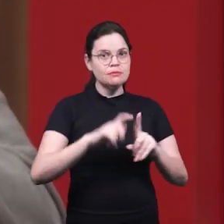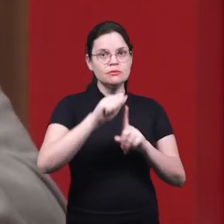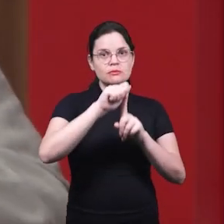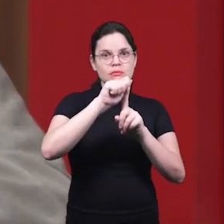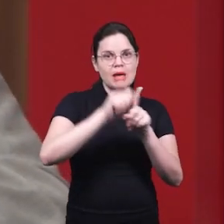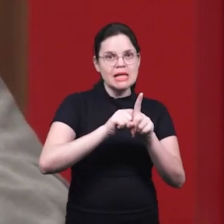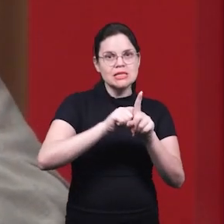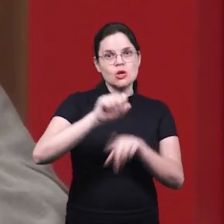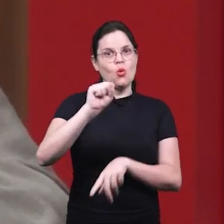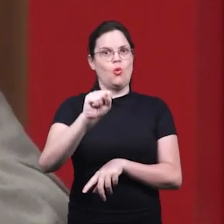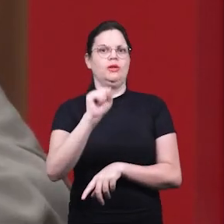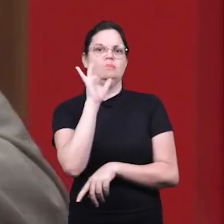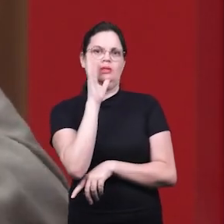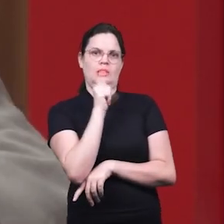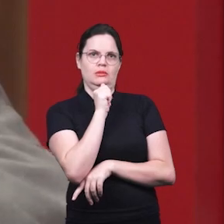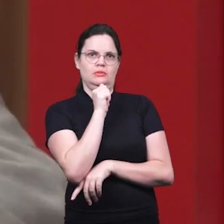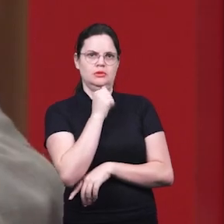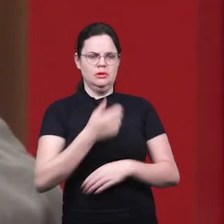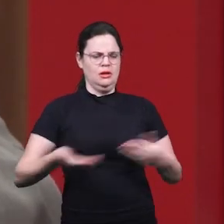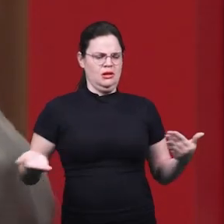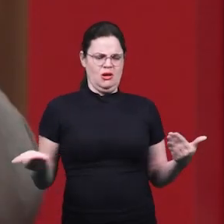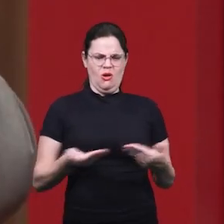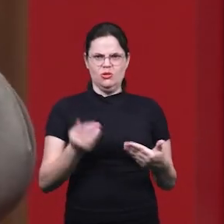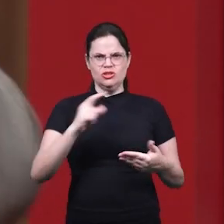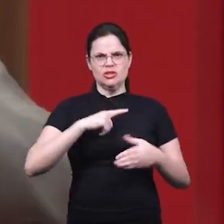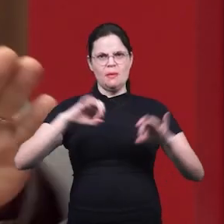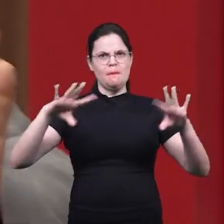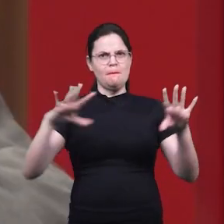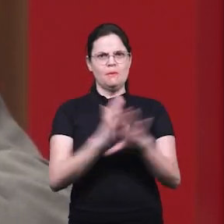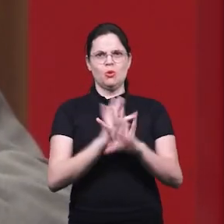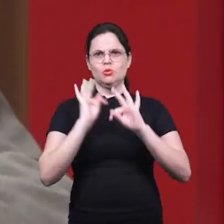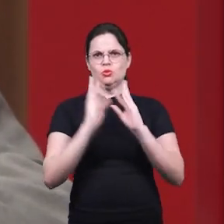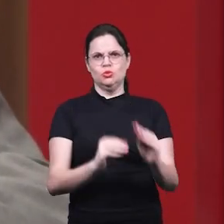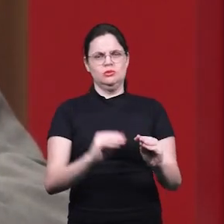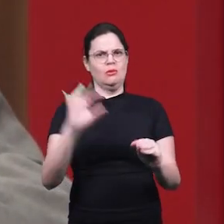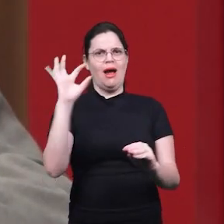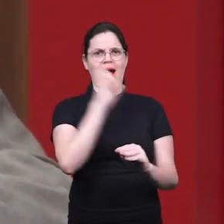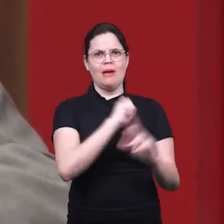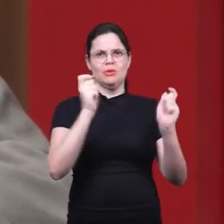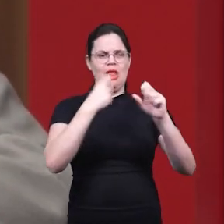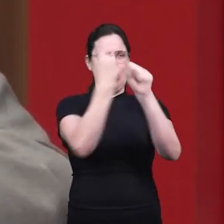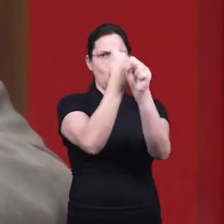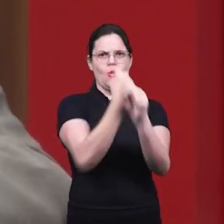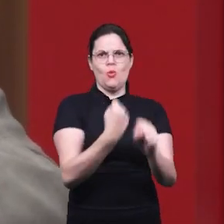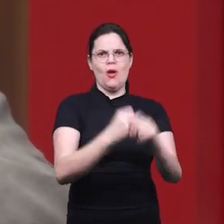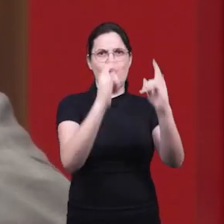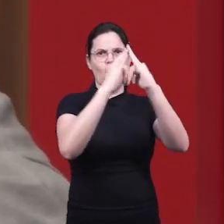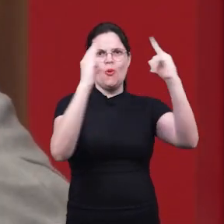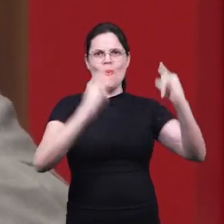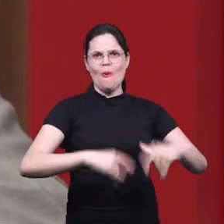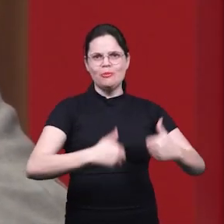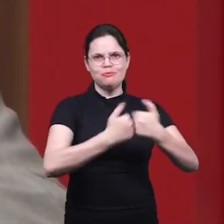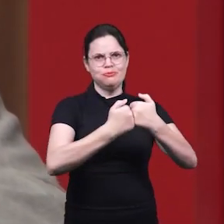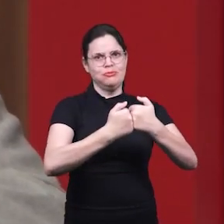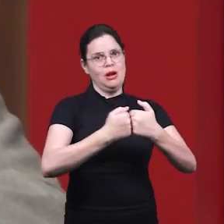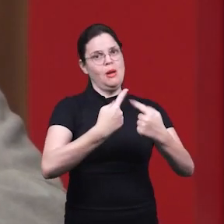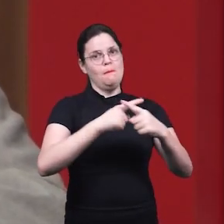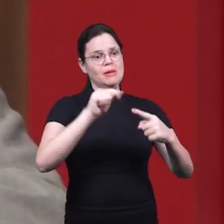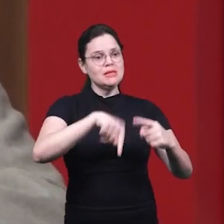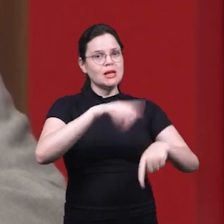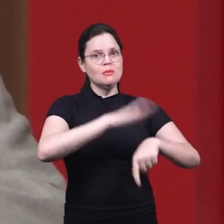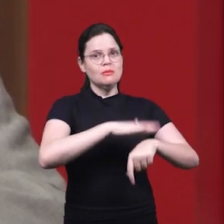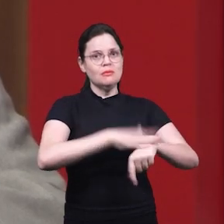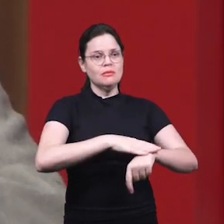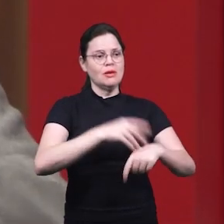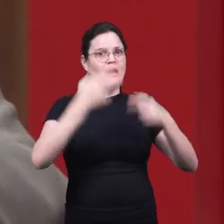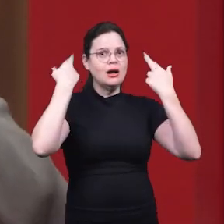eles já têm tudo pronto hoje. Vai fazer assim, rapidamente eles vão construir o templo. Mas o altar dos holocaustos vai ser muito mais rápido. Vai